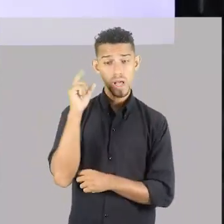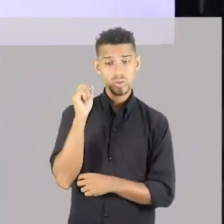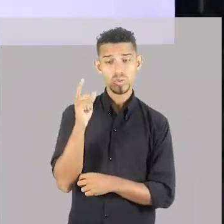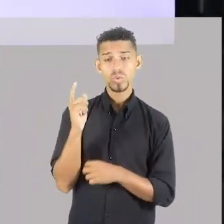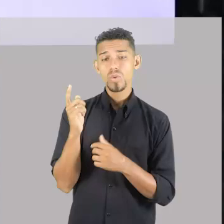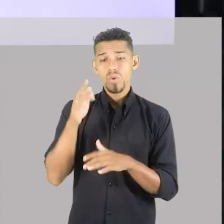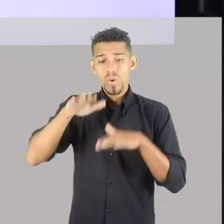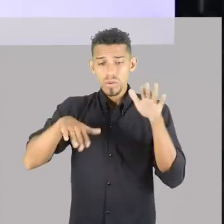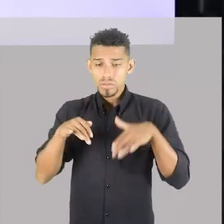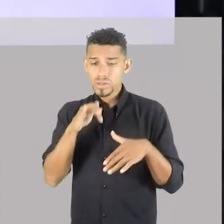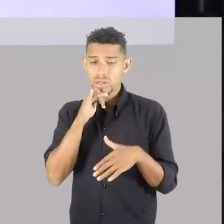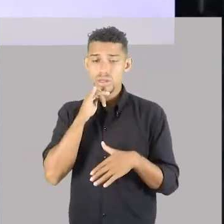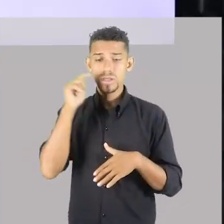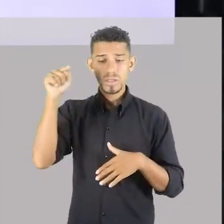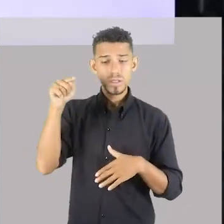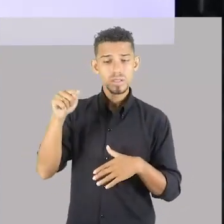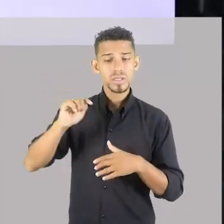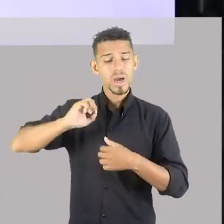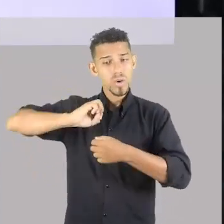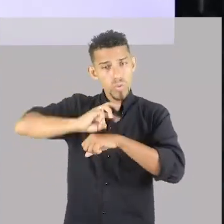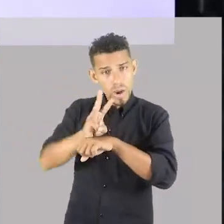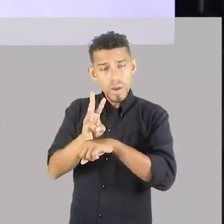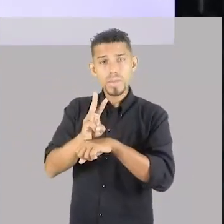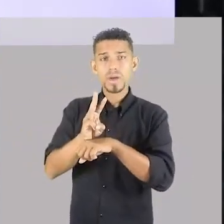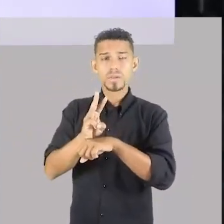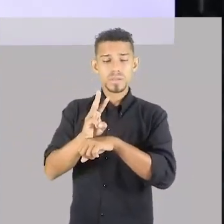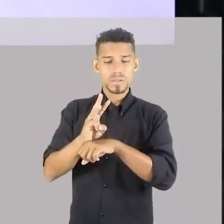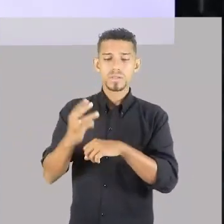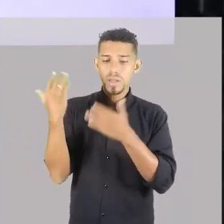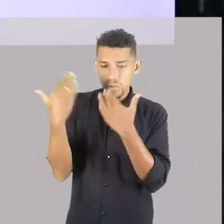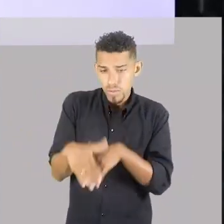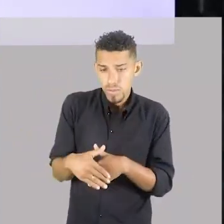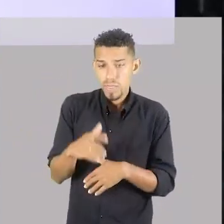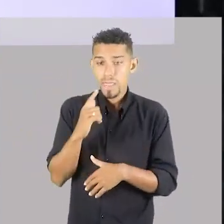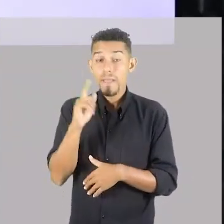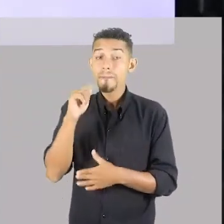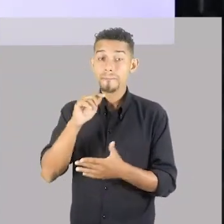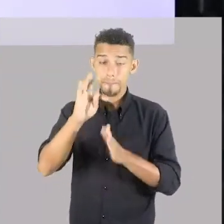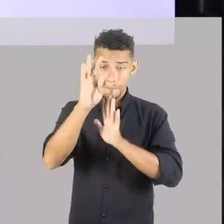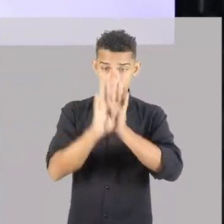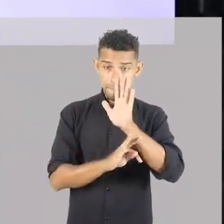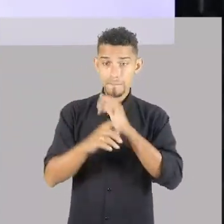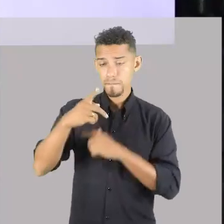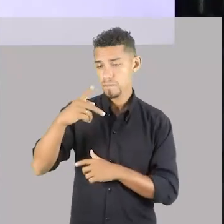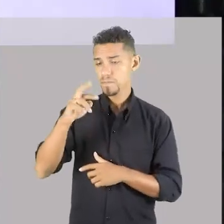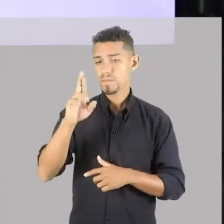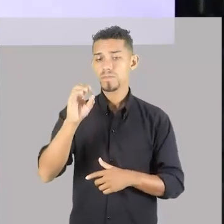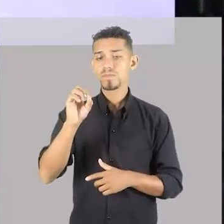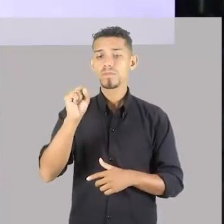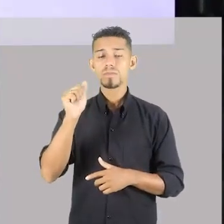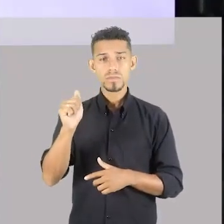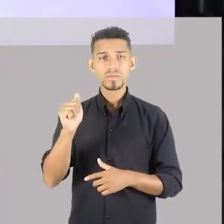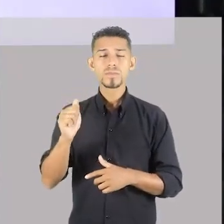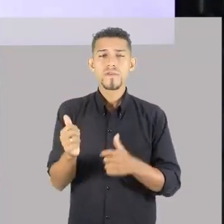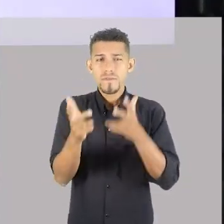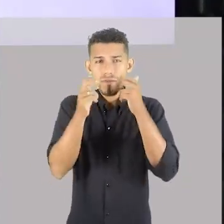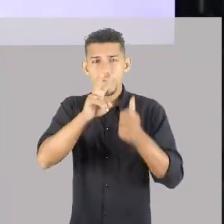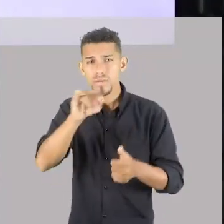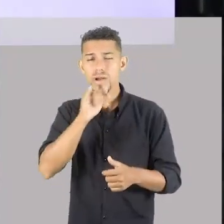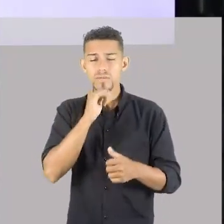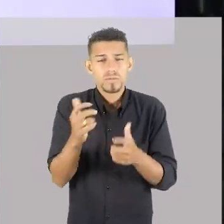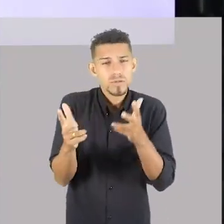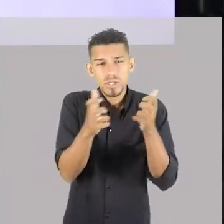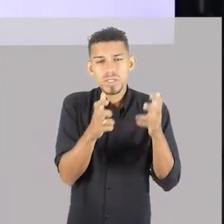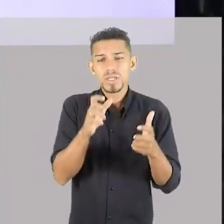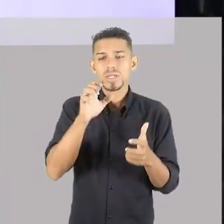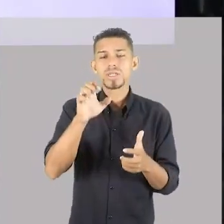obras da UEMA, né, foi exigido na prova da UEMA, é um texto em prosa, certo? E que você vai ver o tratamento